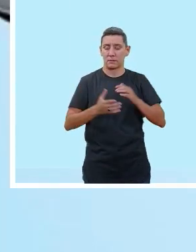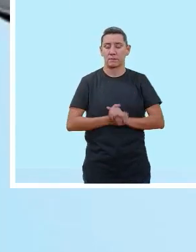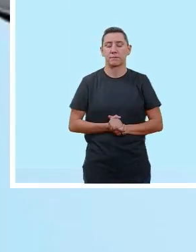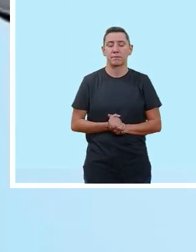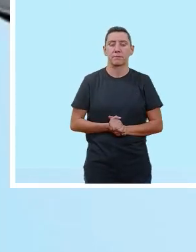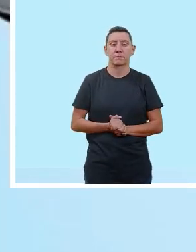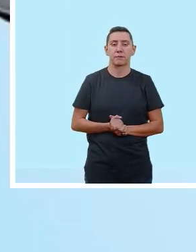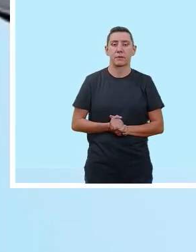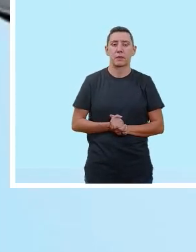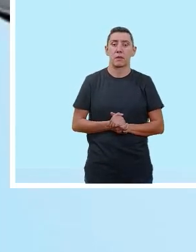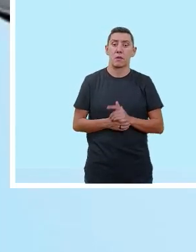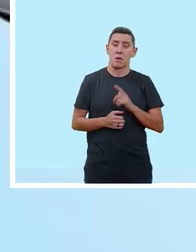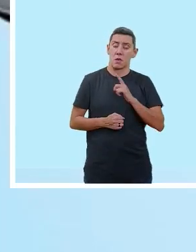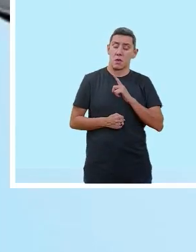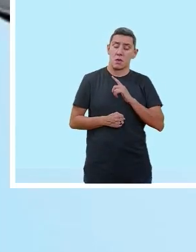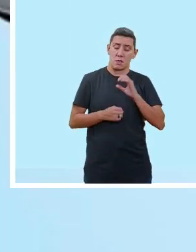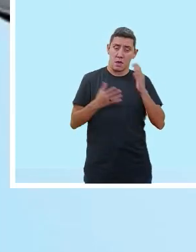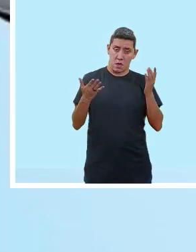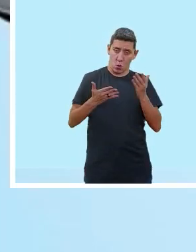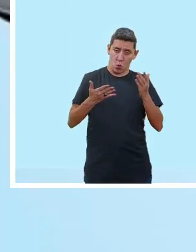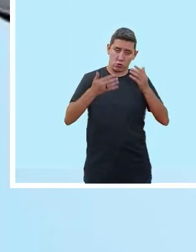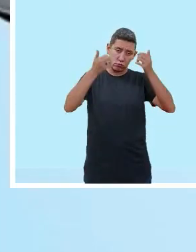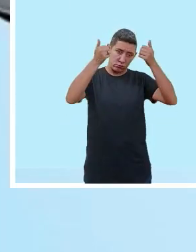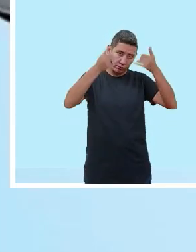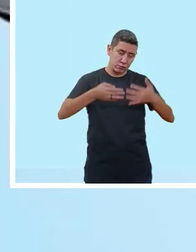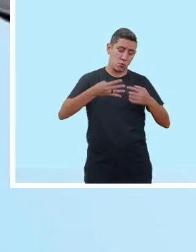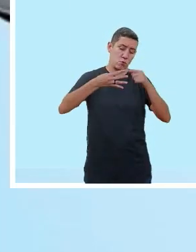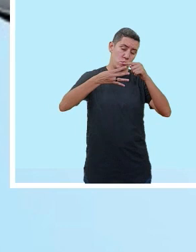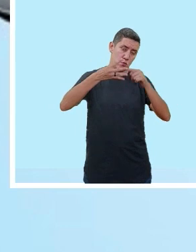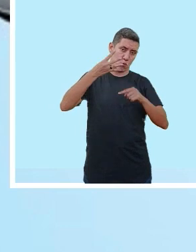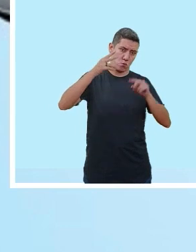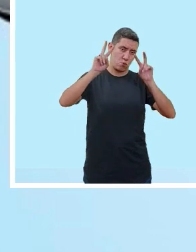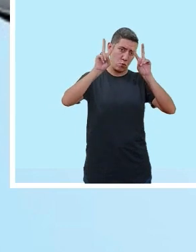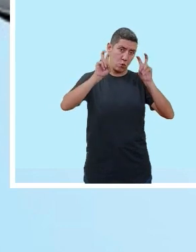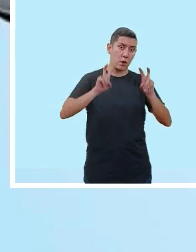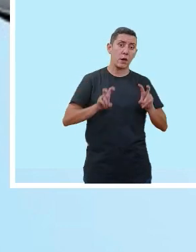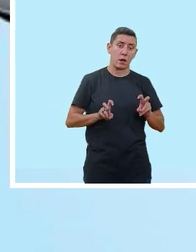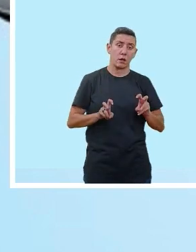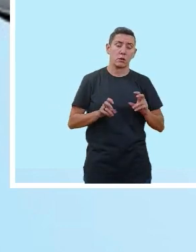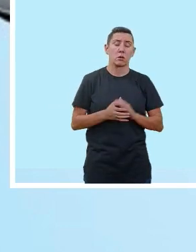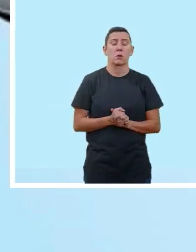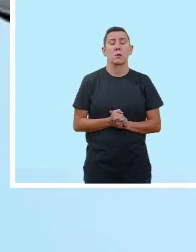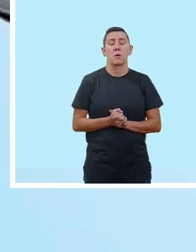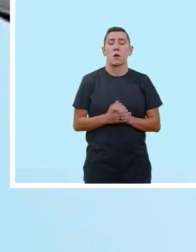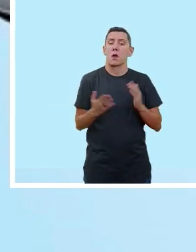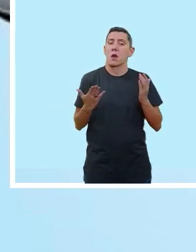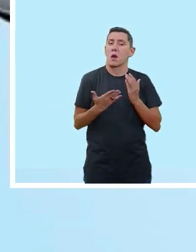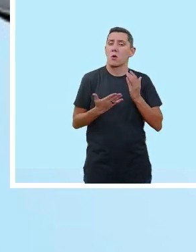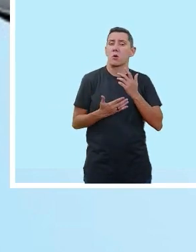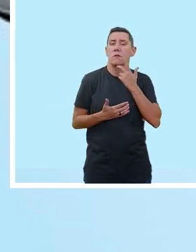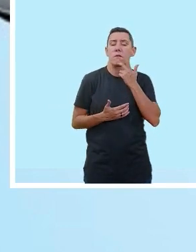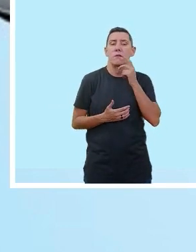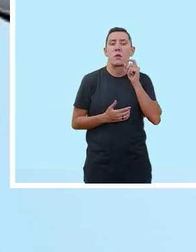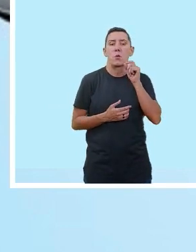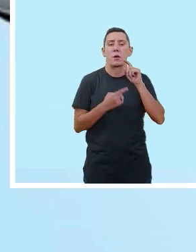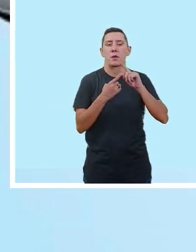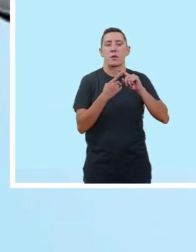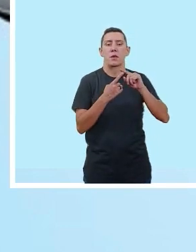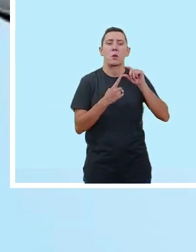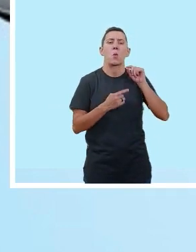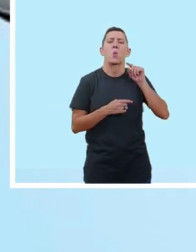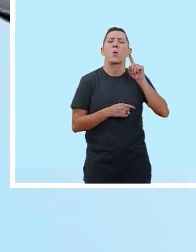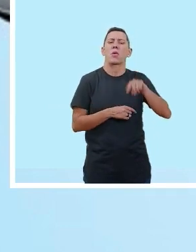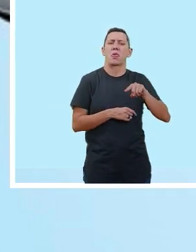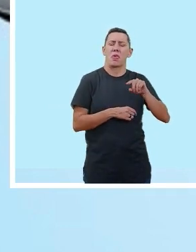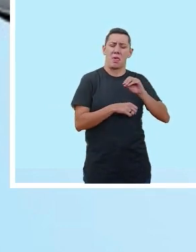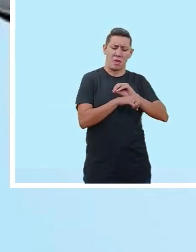temos 4 tópicos aqui para ser tratados, tá? Então, a gente vai falar um pouquinho sobre a Huawei, explicando a